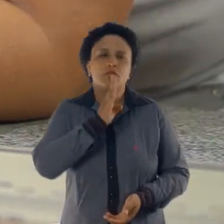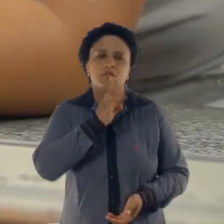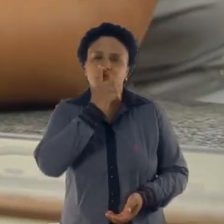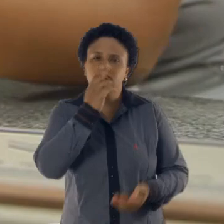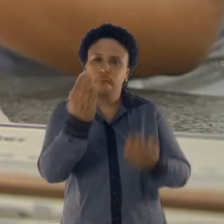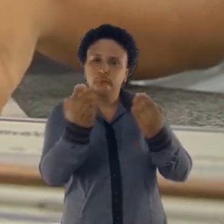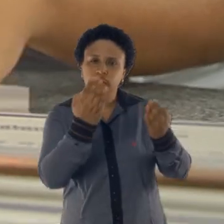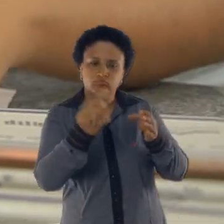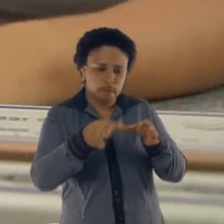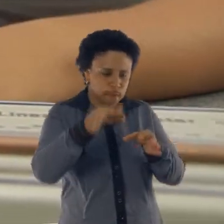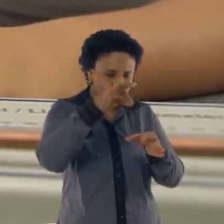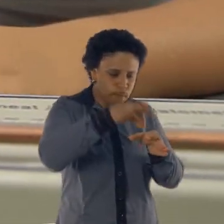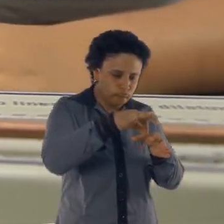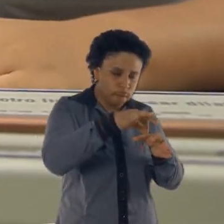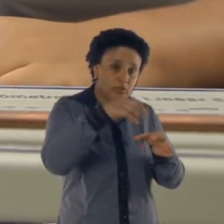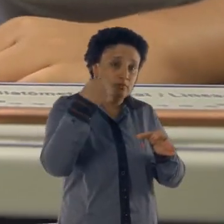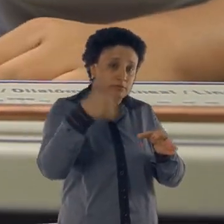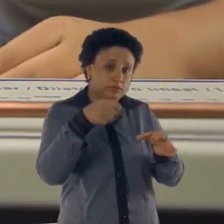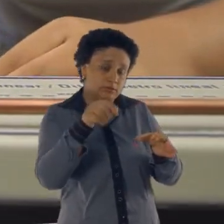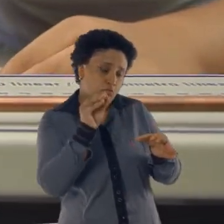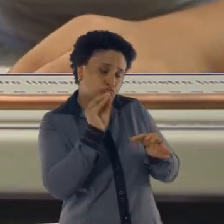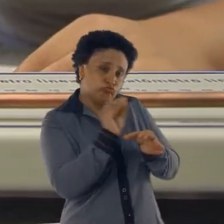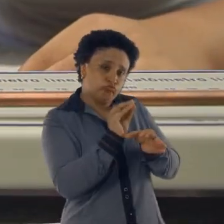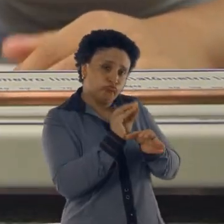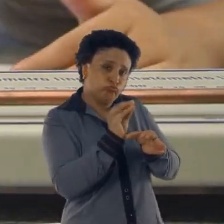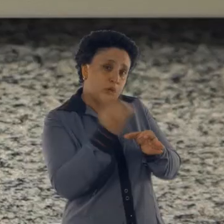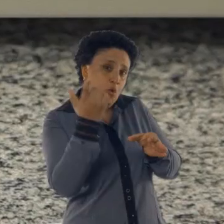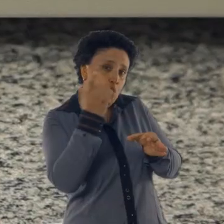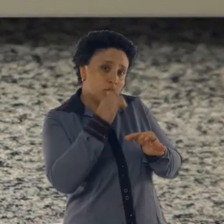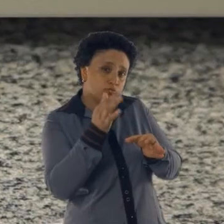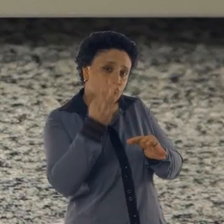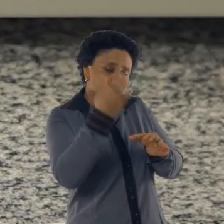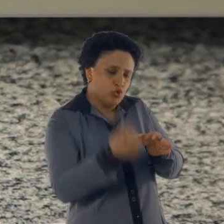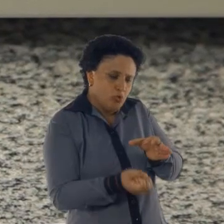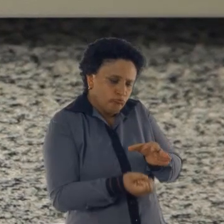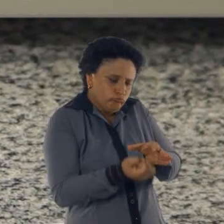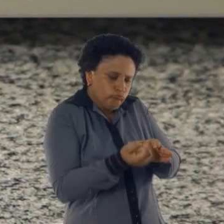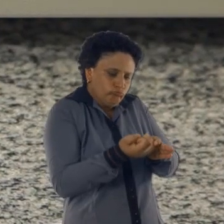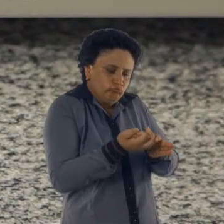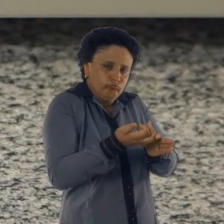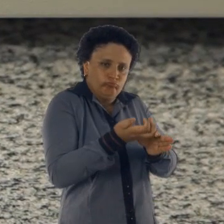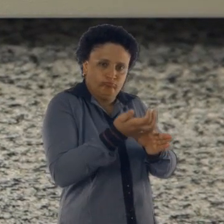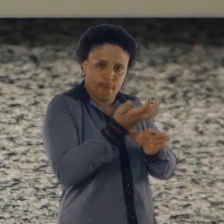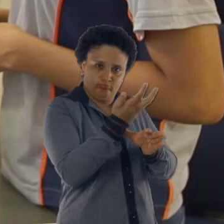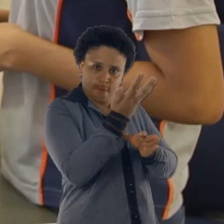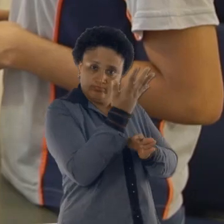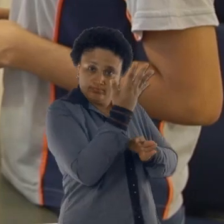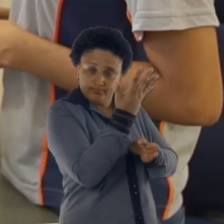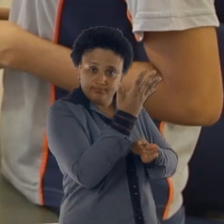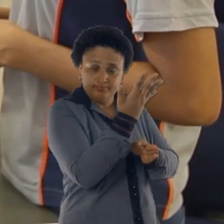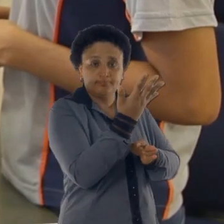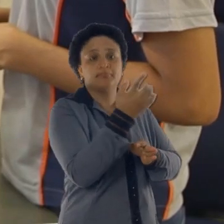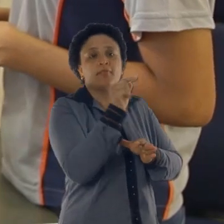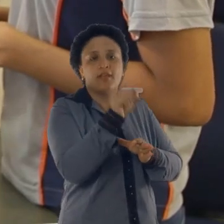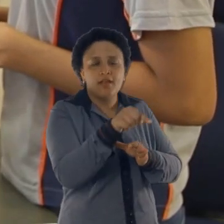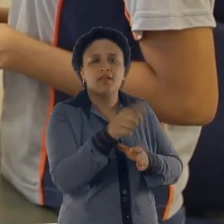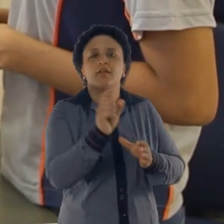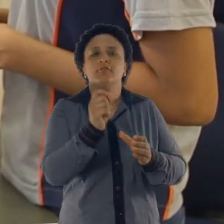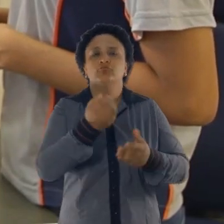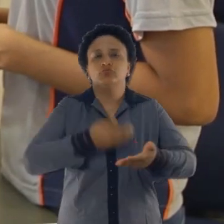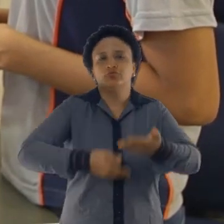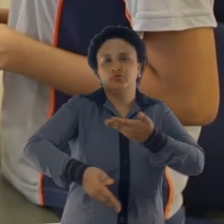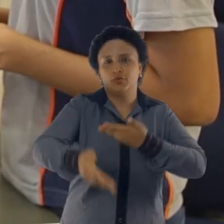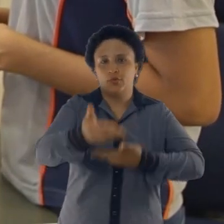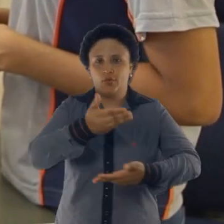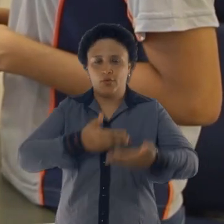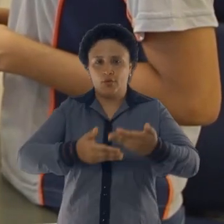O conhecimento é como uma semente, que depende de cuidado e espaço adequados para germinar. É o fruto da troca